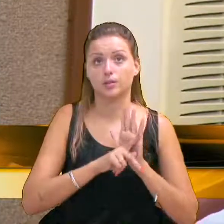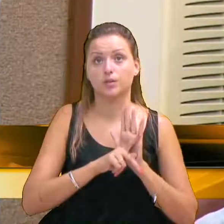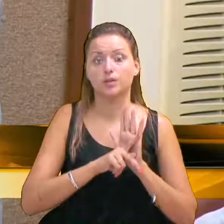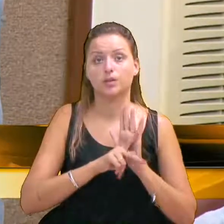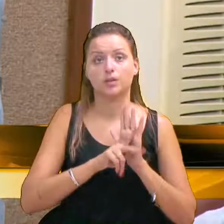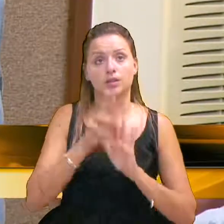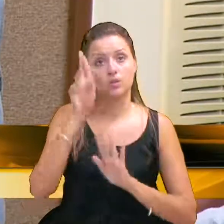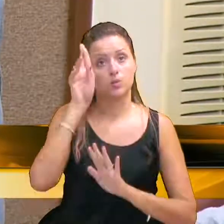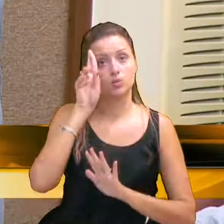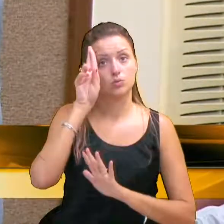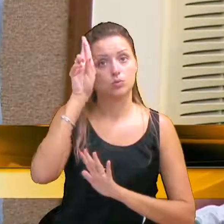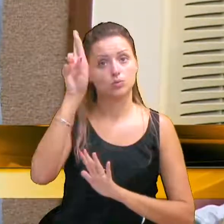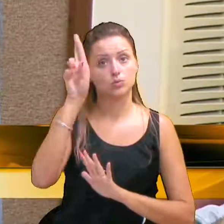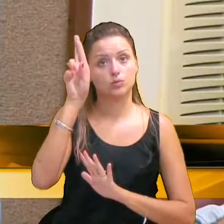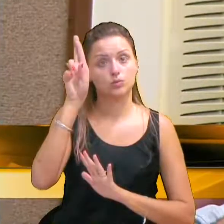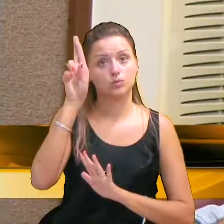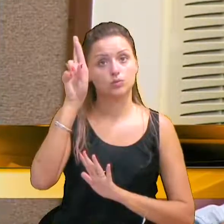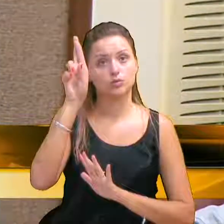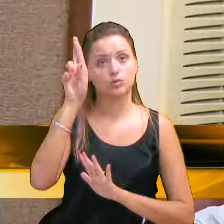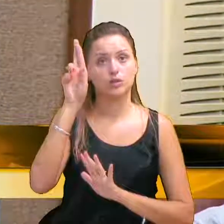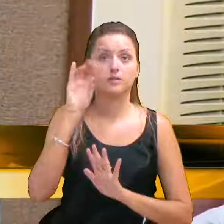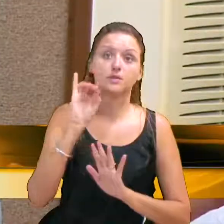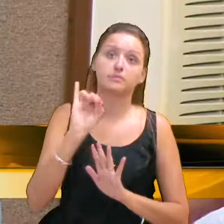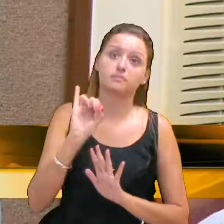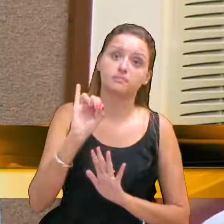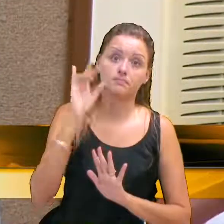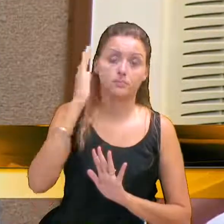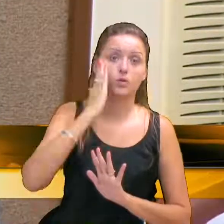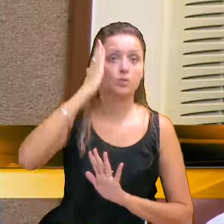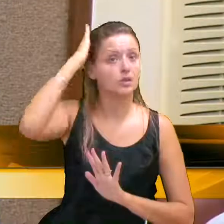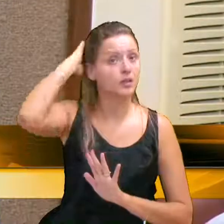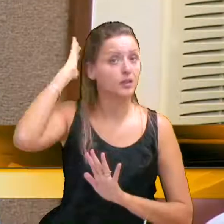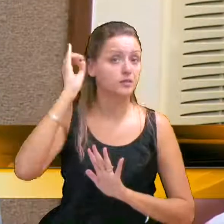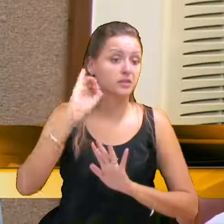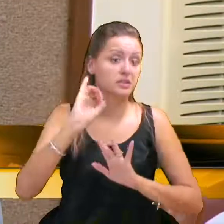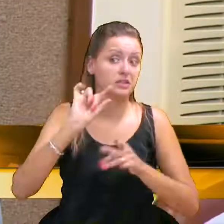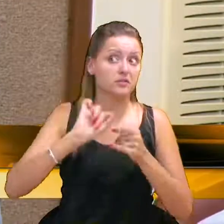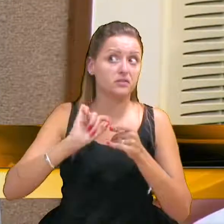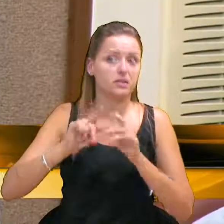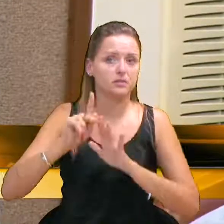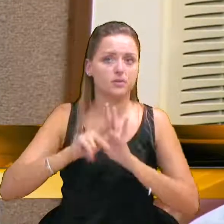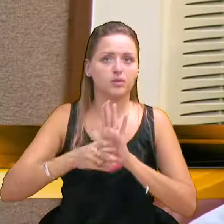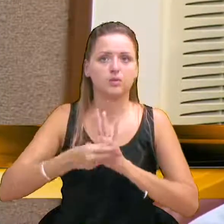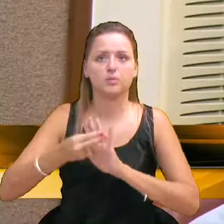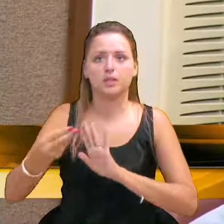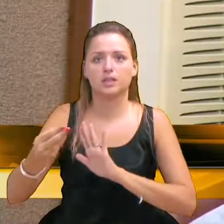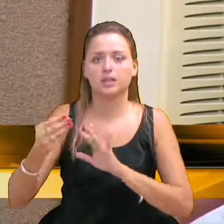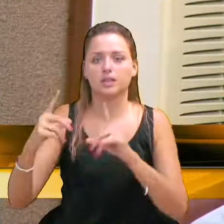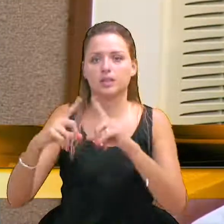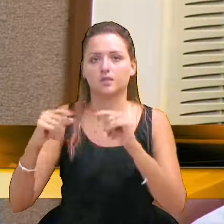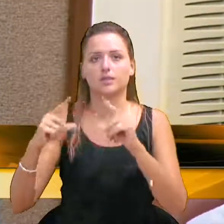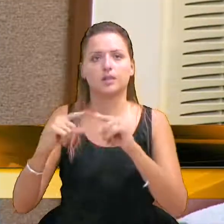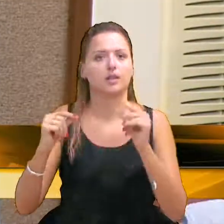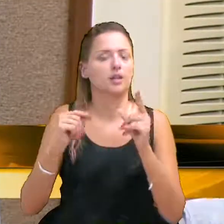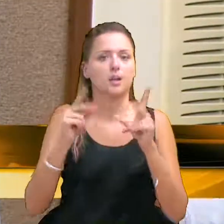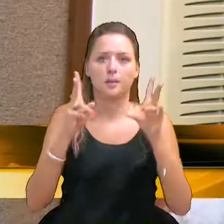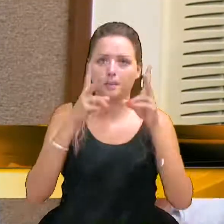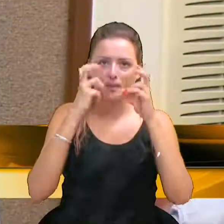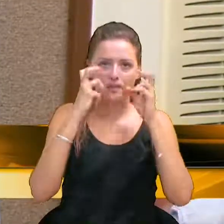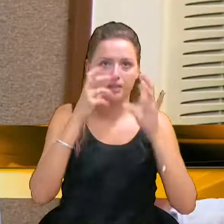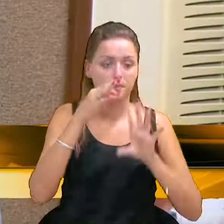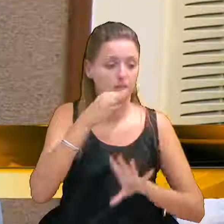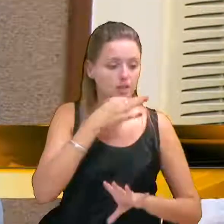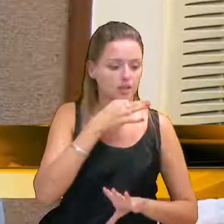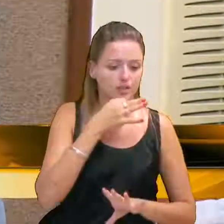prefeito, se é que tem enviado alguns para Brasília. Que a gente percebe que Caxias não está tendo